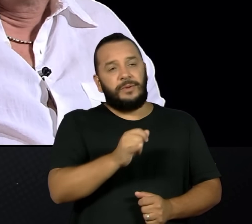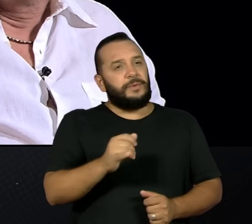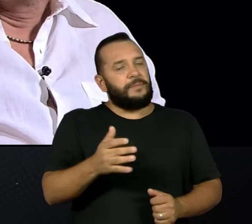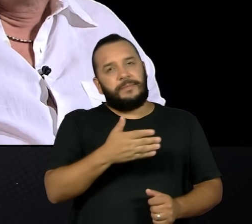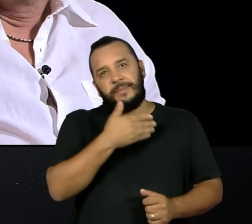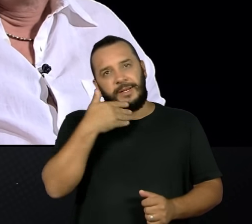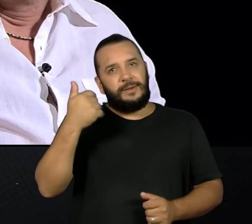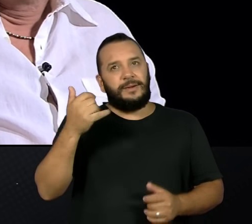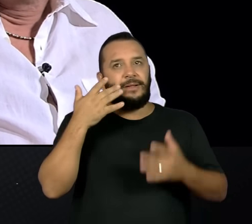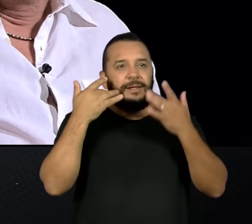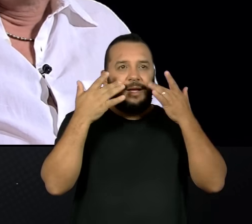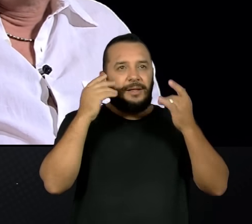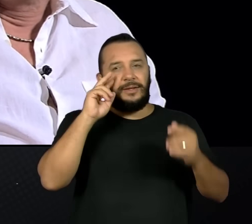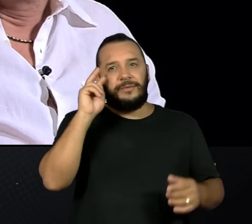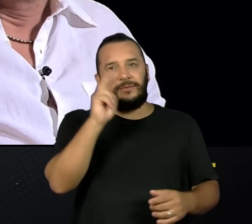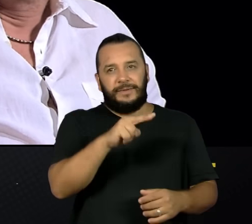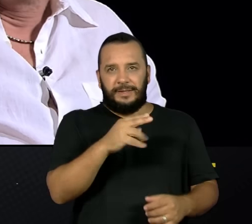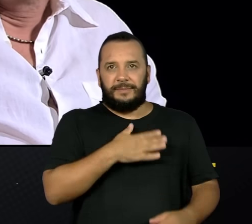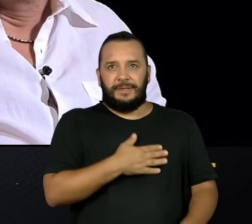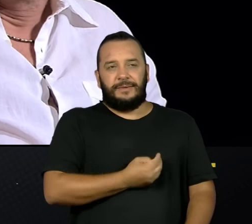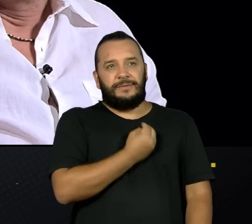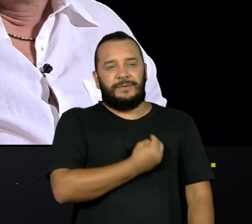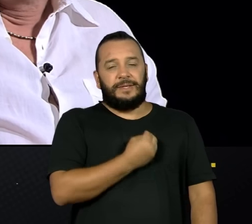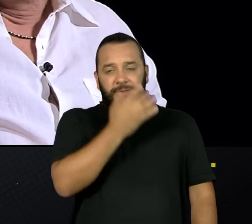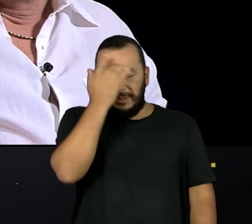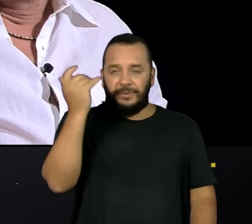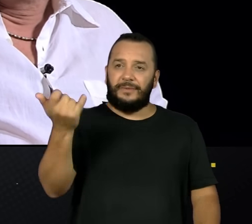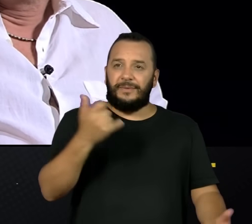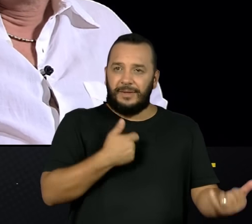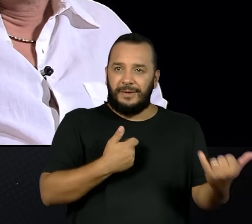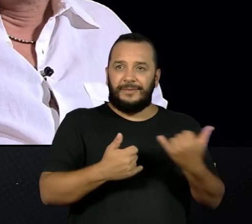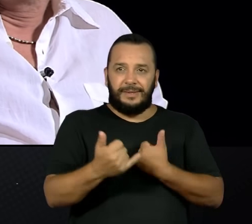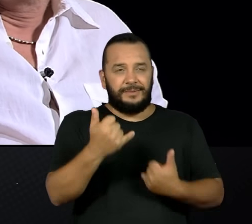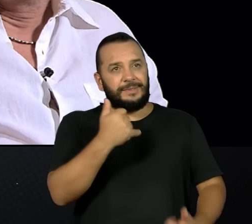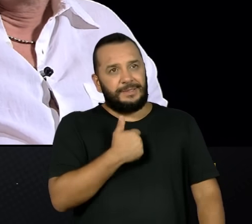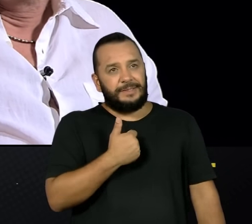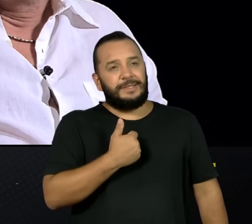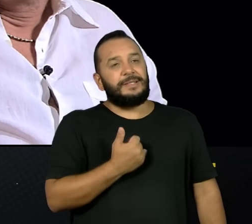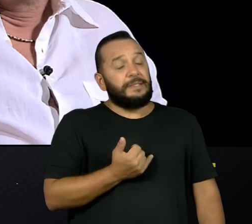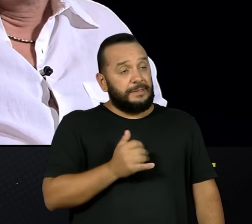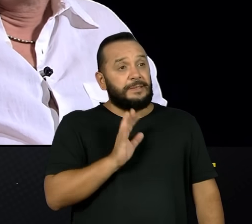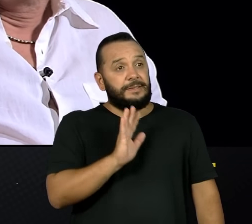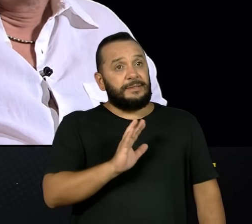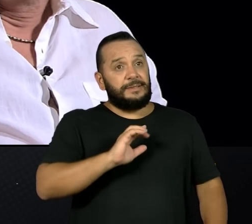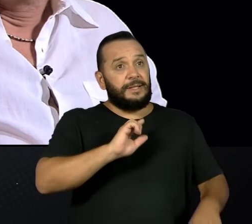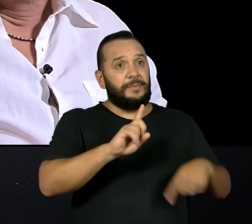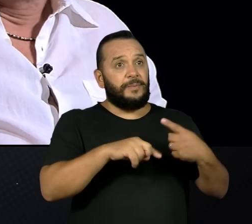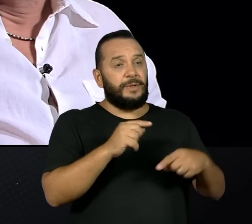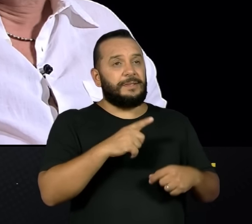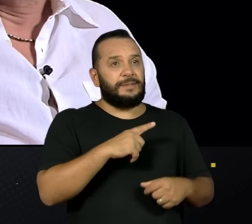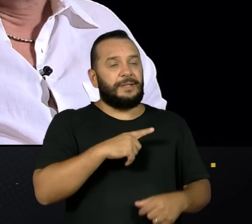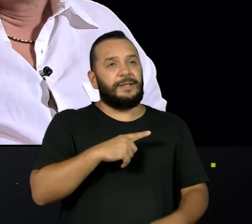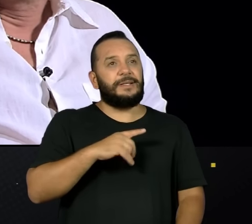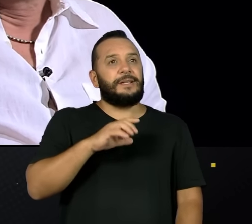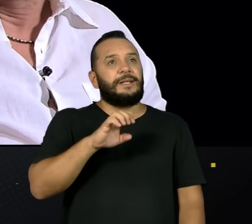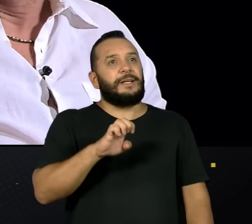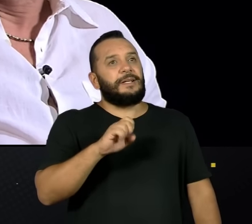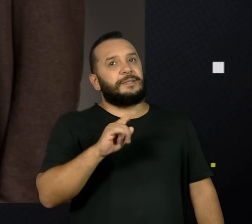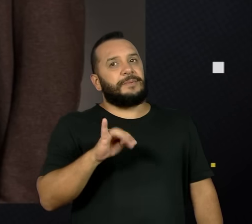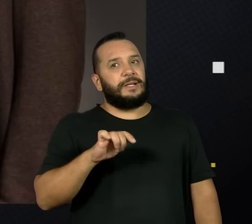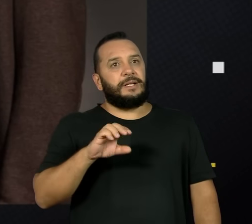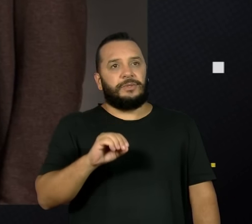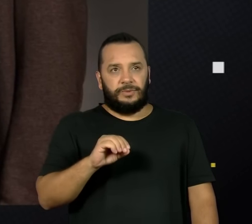minha vida nossa nós ouvimos muito isso e eu só voltei a ouvir isso quando eu fiz O Expresso do po do sol